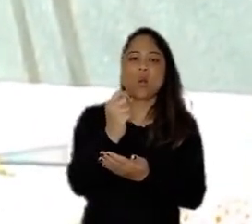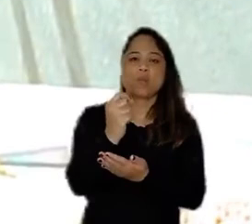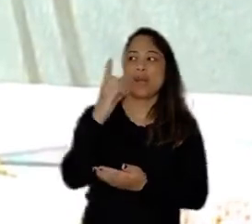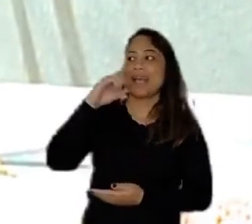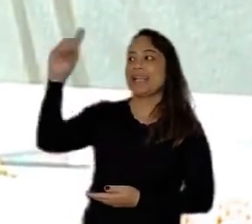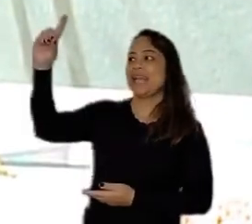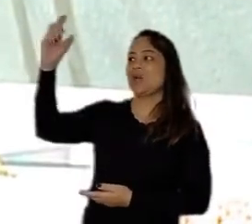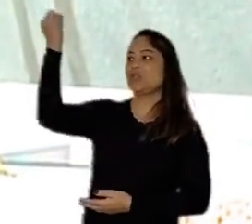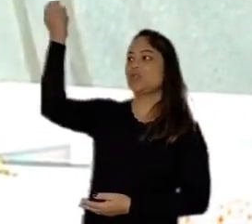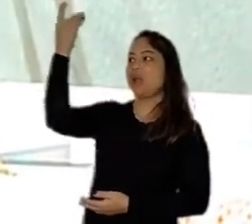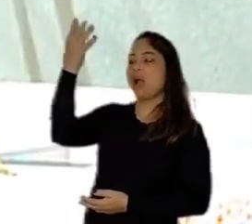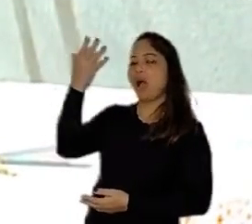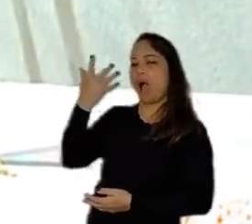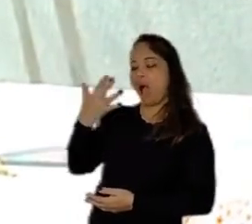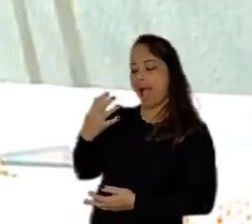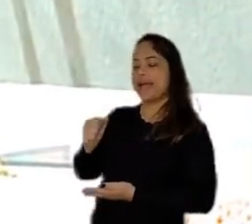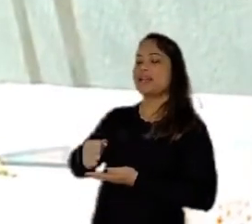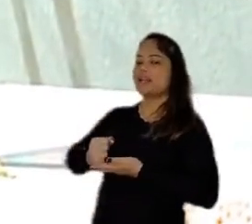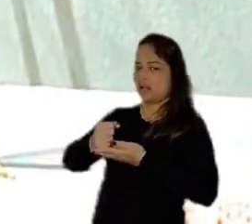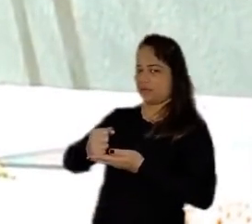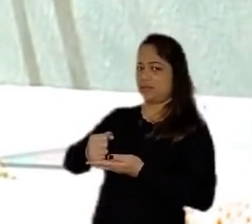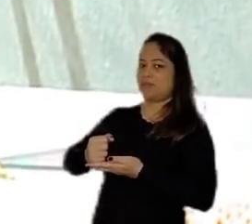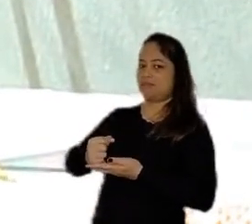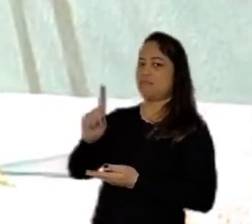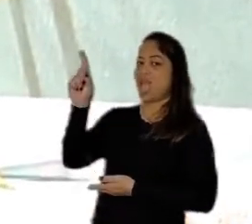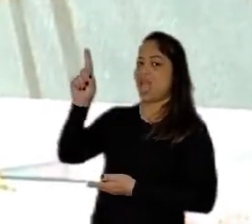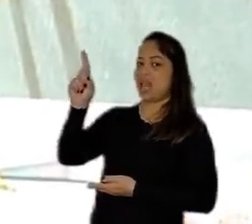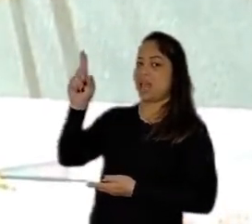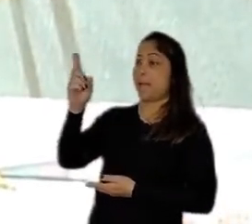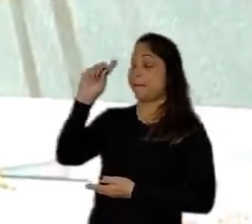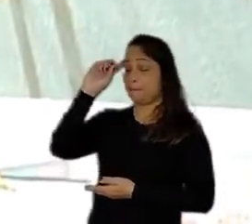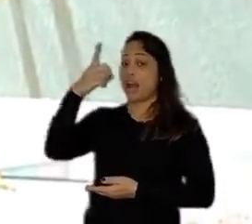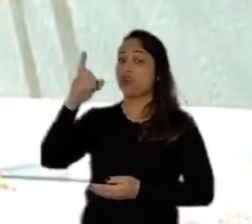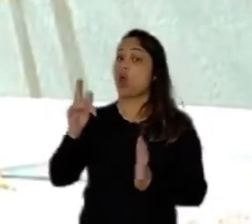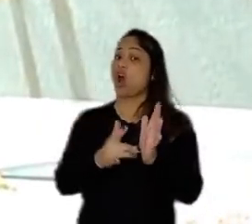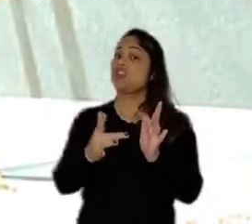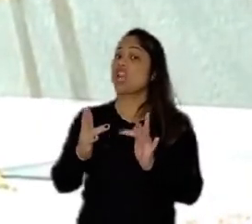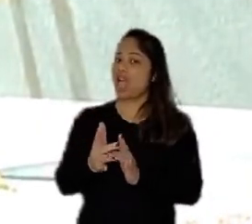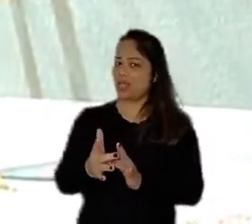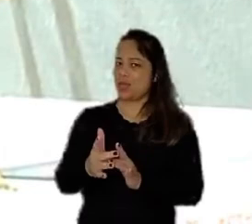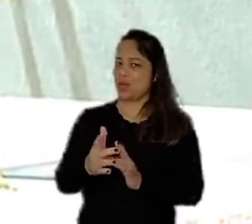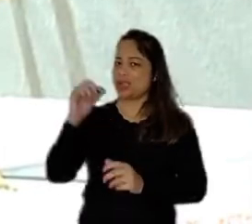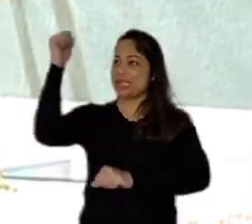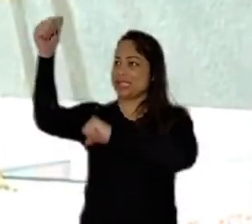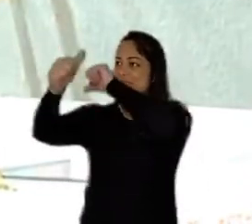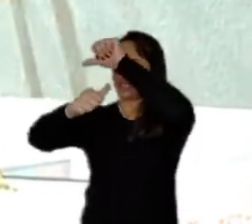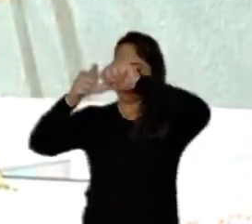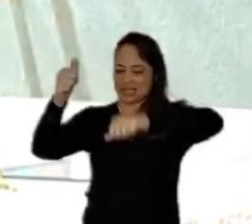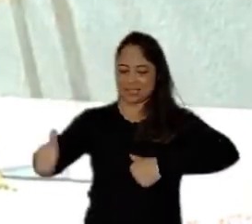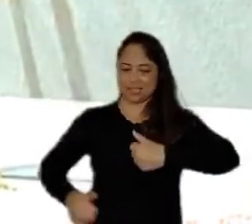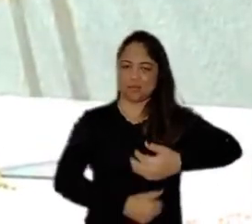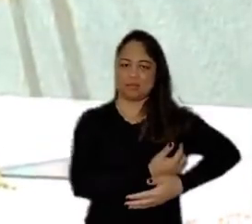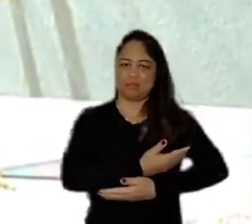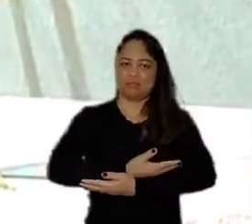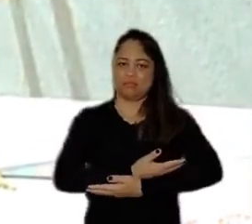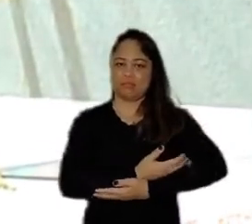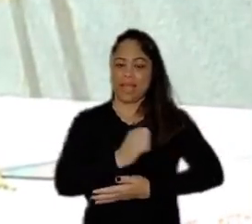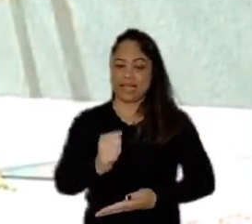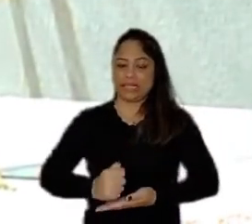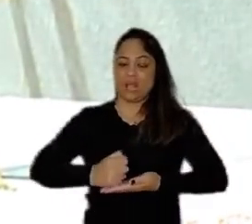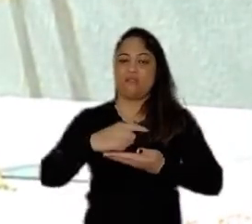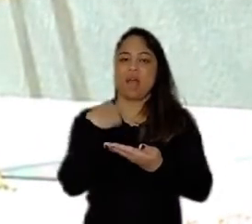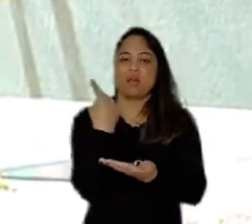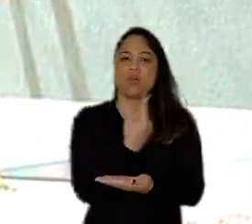A iniciativa é de Deus enviar seu único filho para se encarnar no seio de Maria e nos salvar.